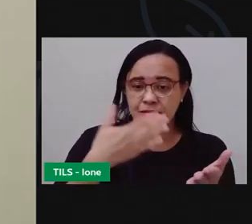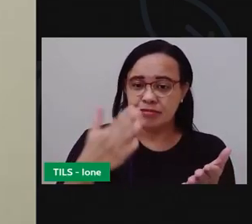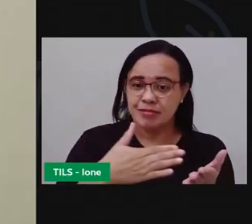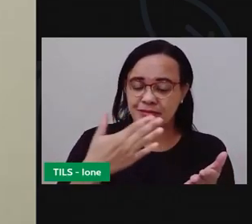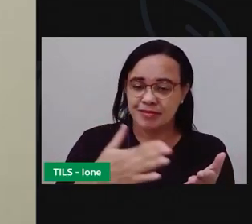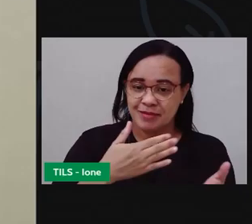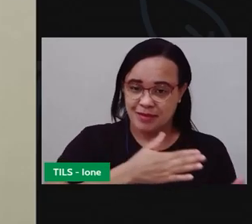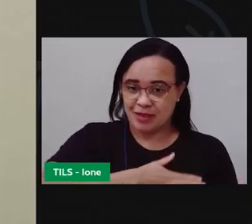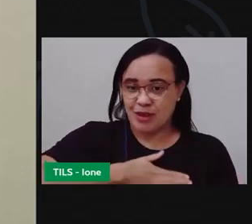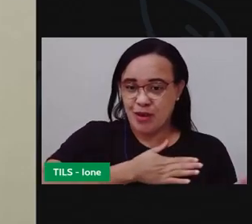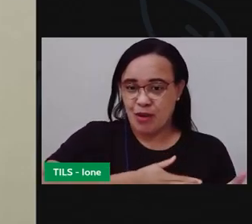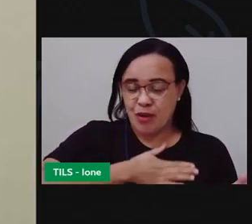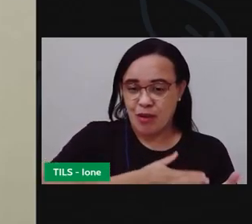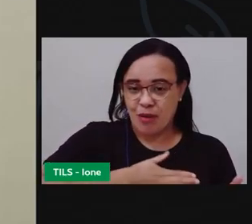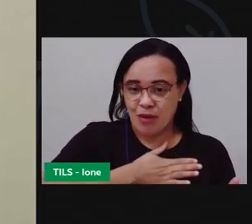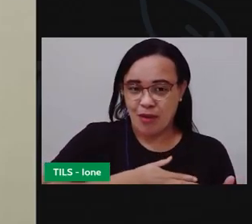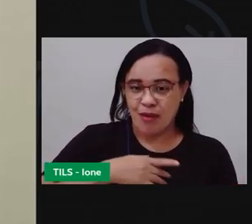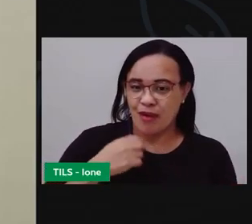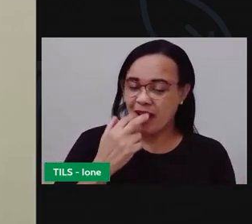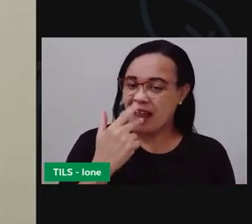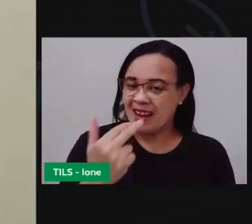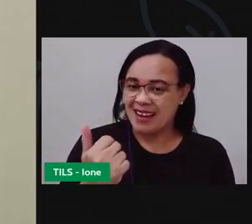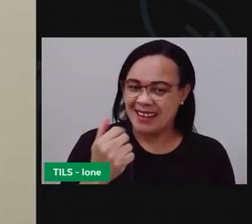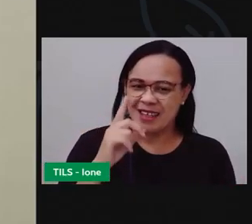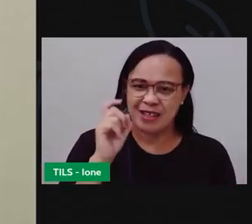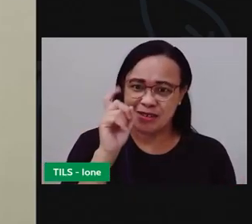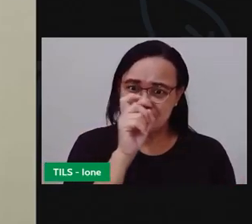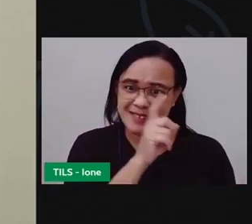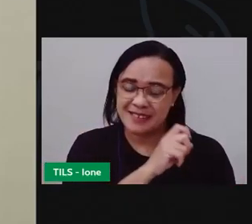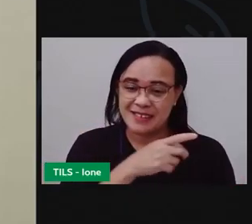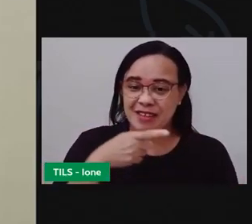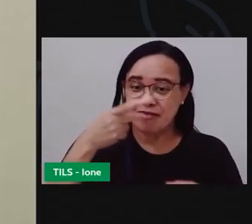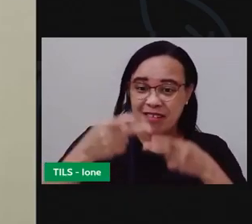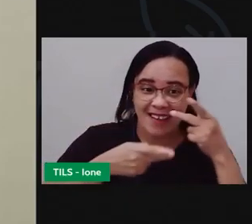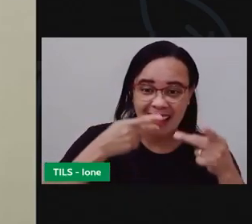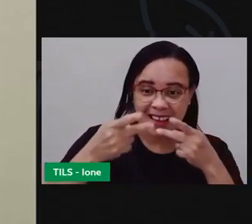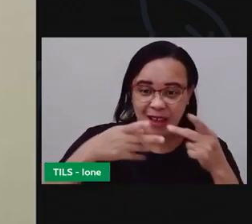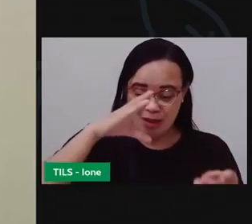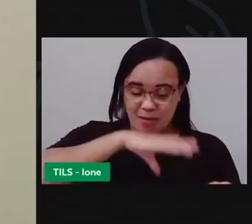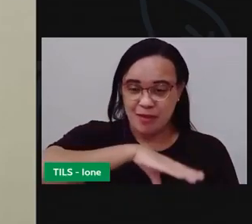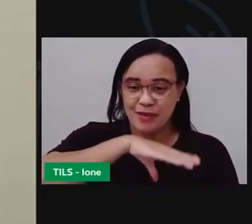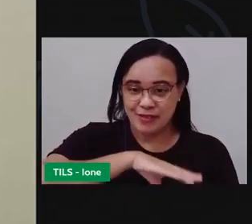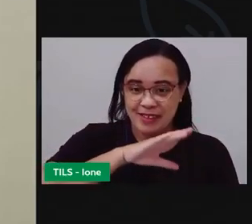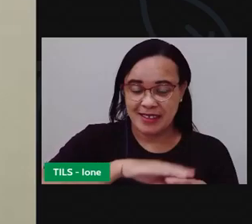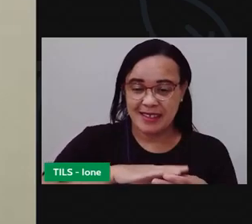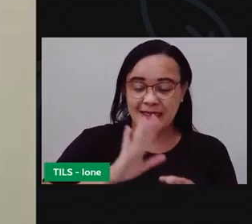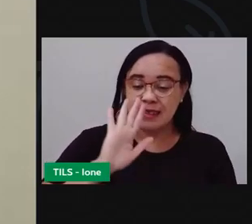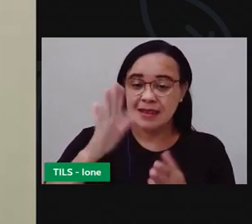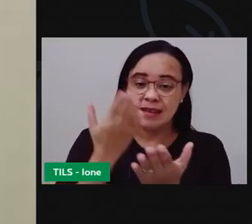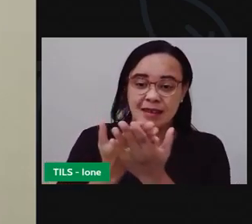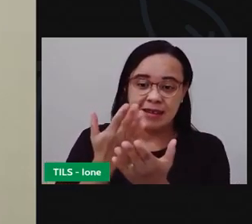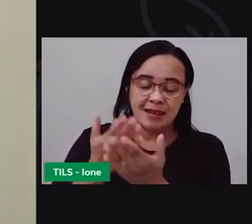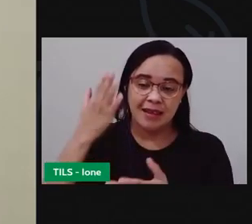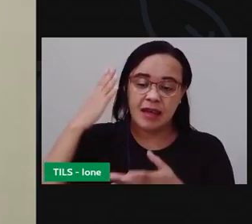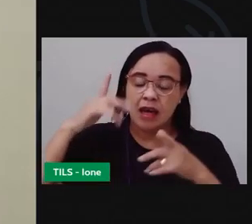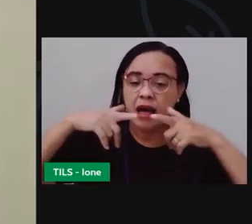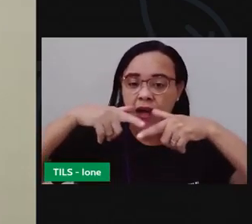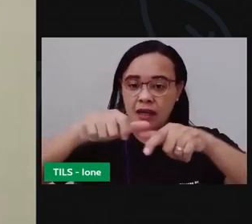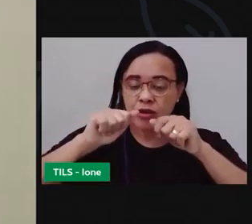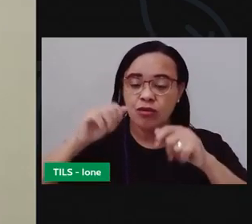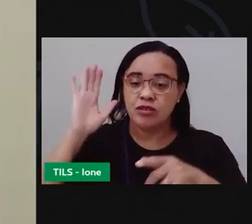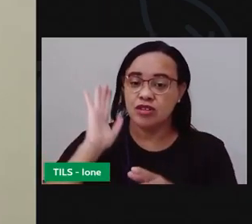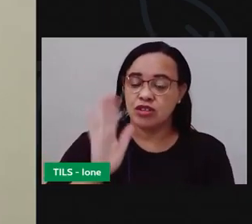Vocês gostam de trava-línguas? Nas últimas aulas de linguagens, a gente já vem trabalhando, né, com alguns